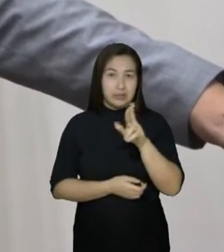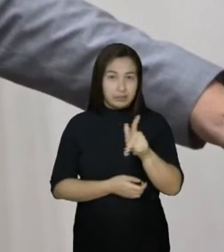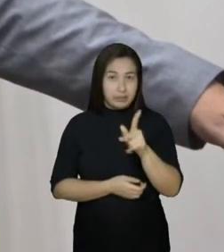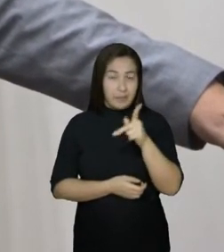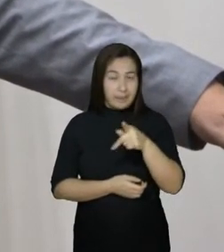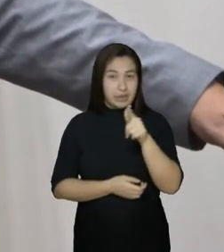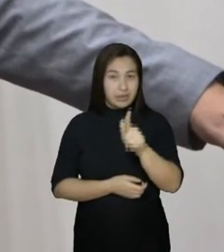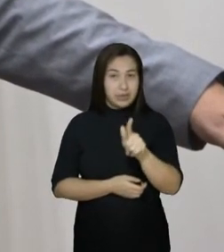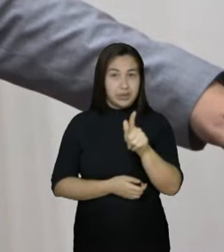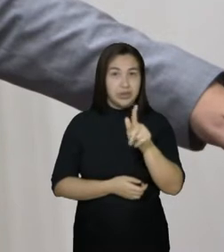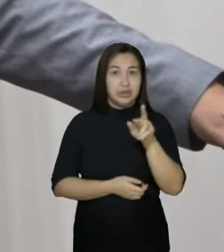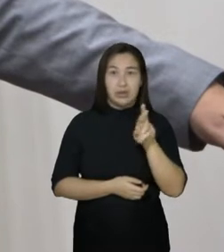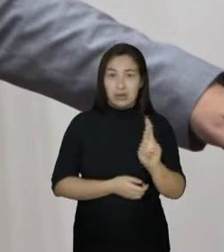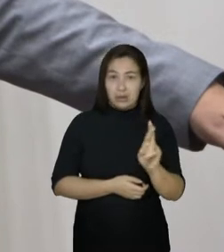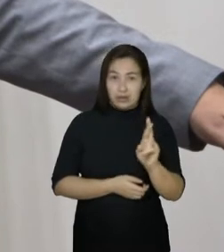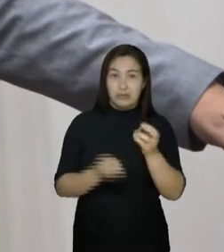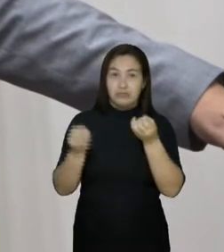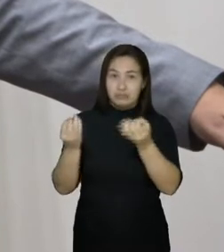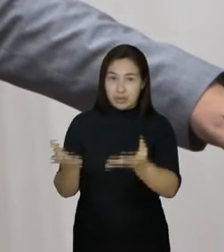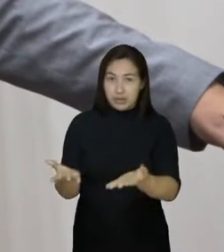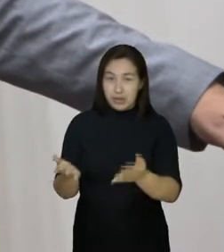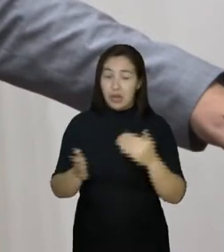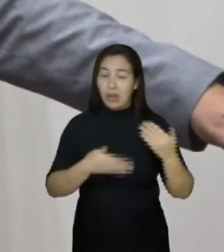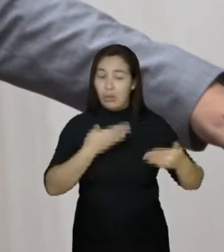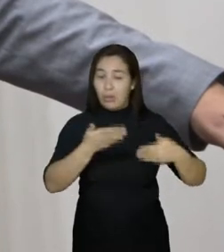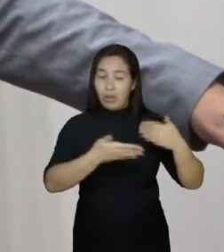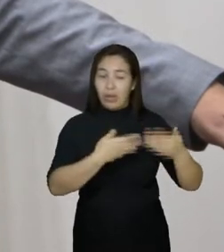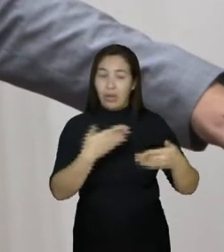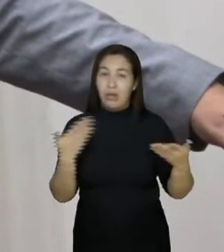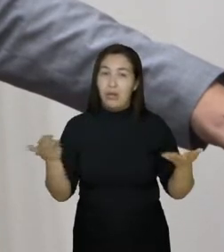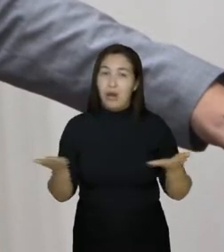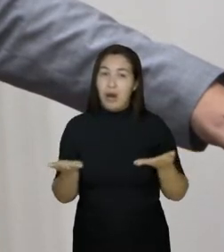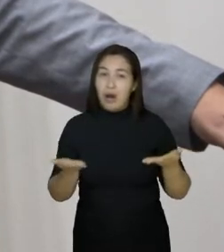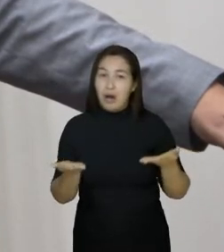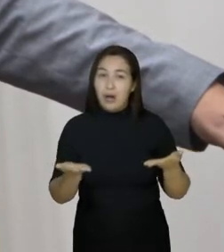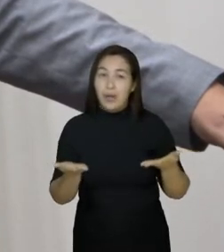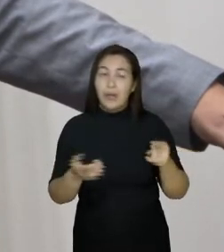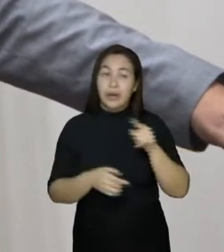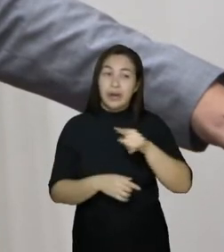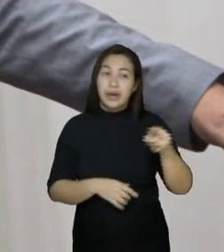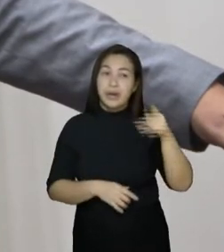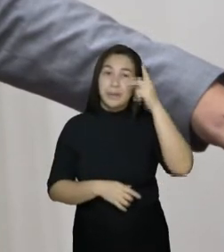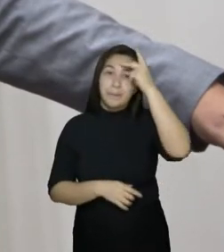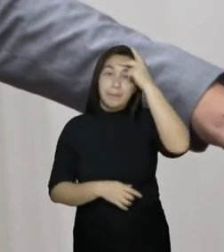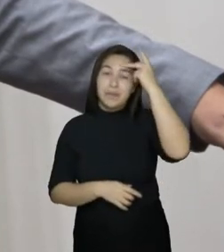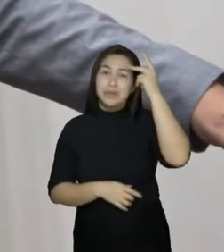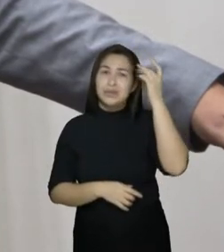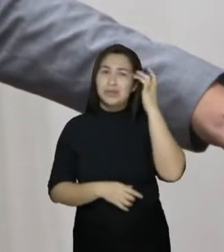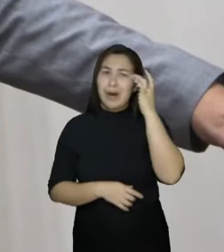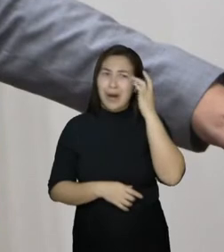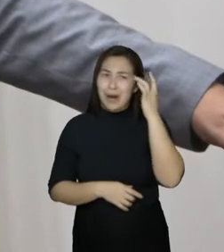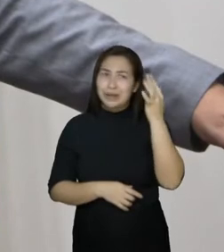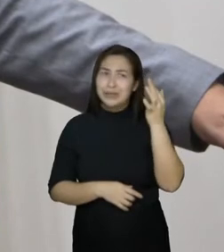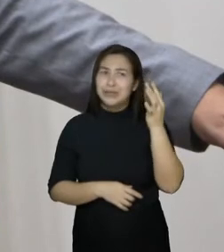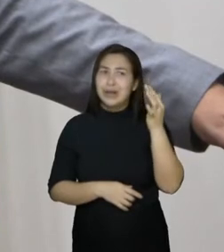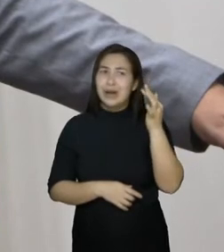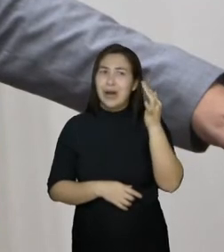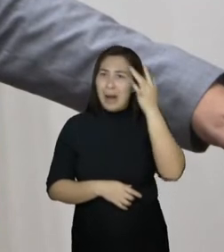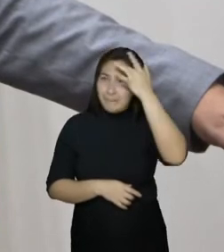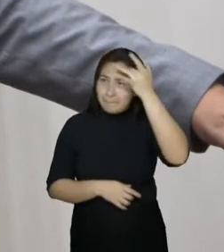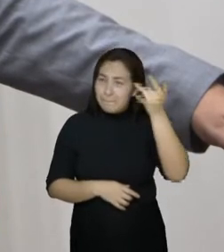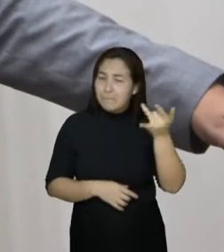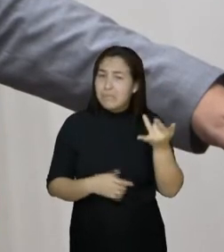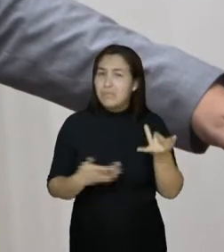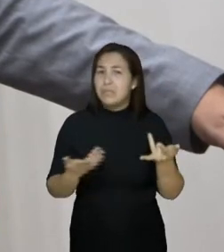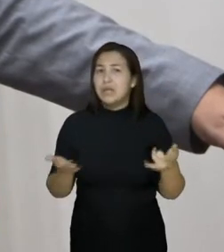Eis que o tempo passou e o tempo passa para todo mundo. Essas pessoas, elas pensam que o dia de amanhã não chega. O dia de amanhã